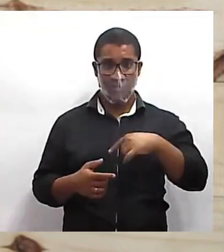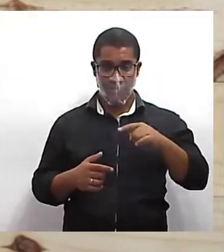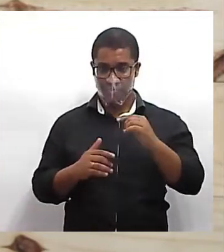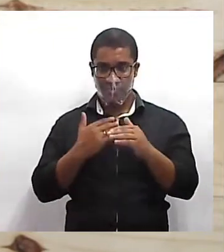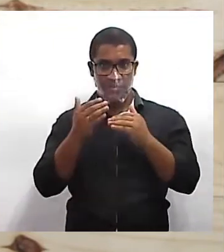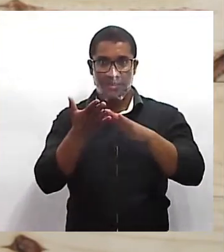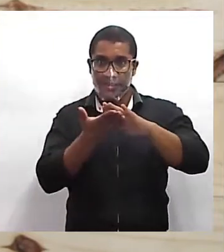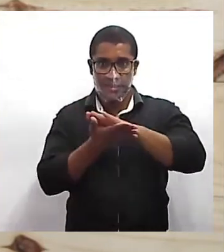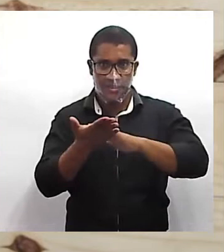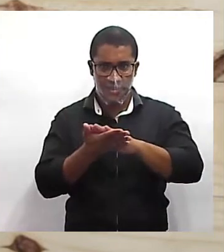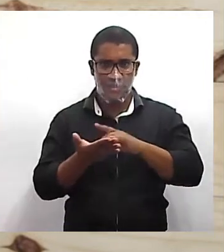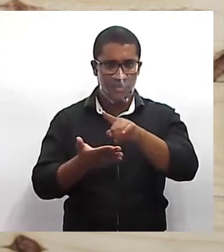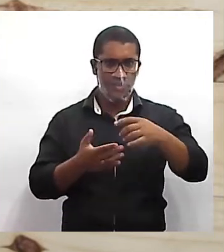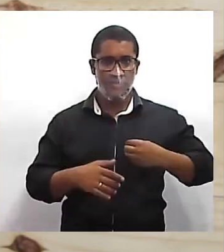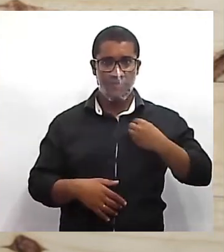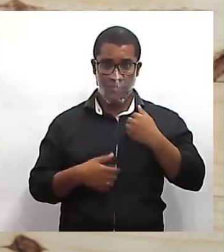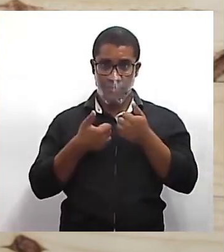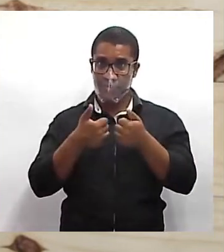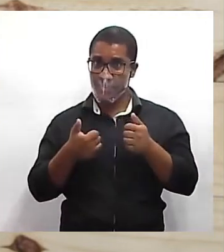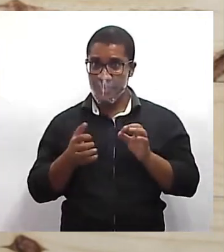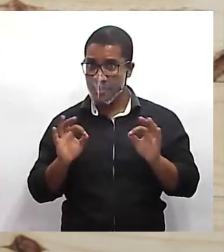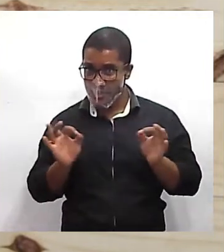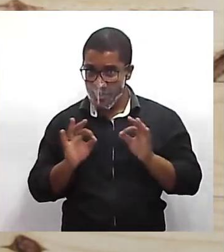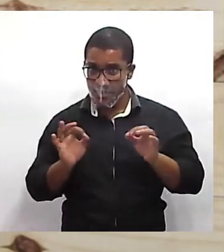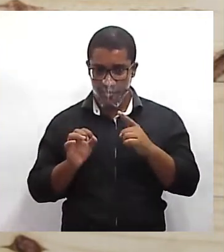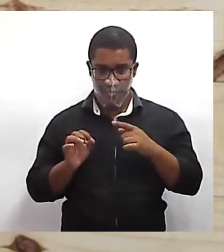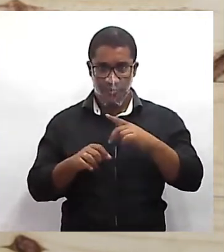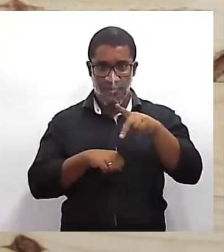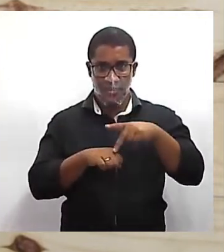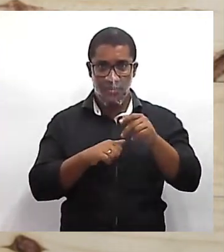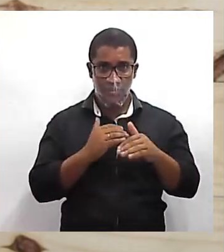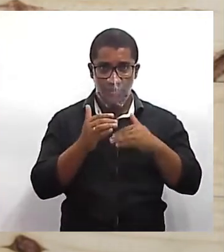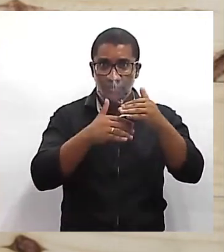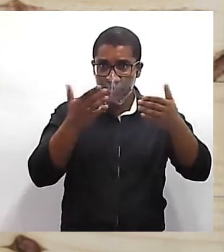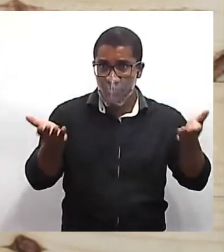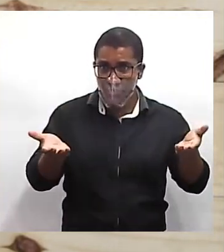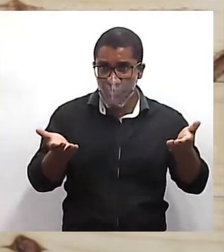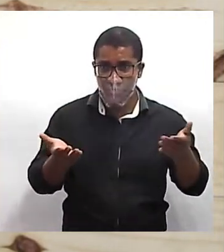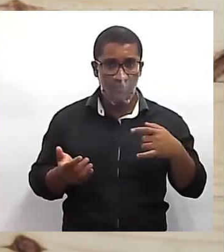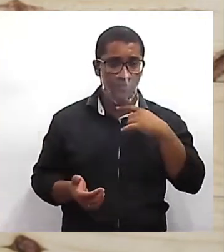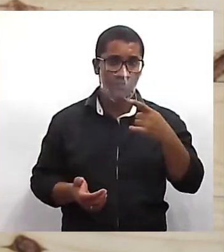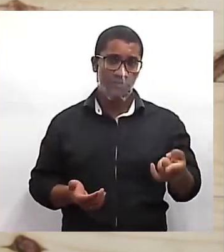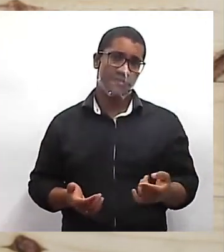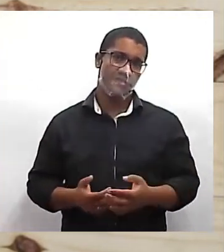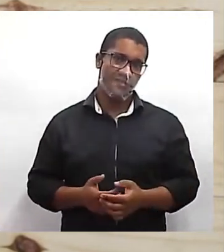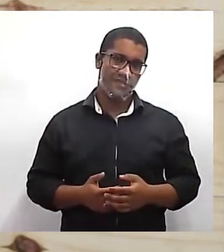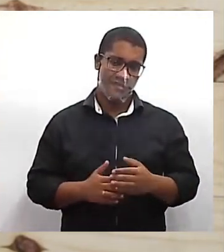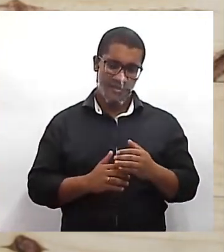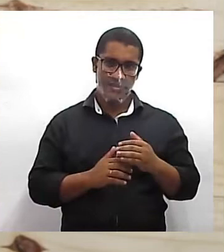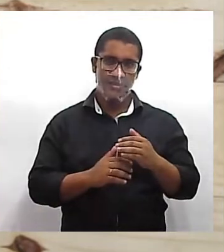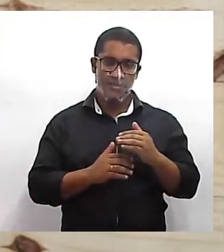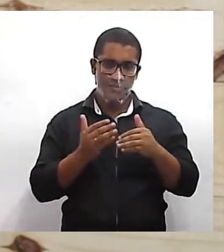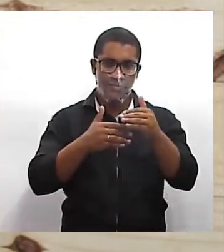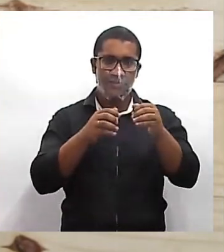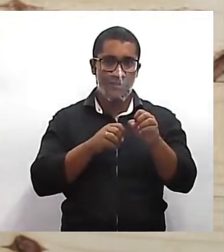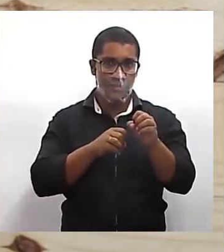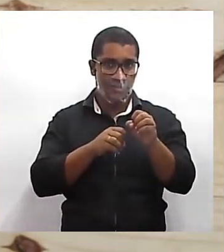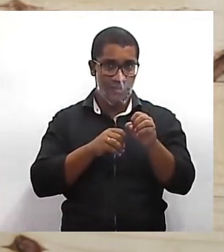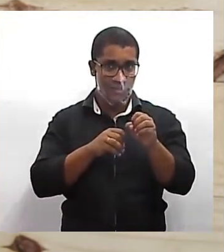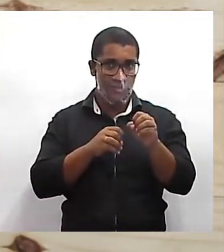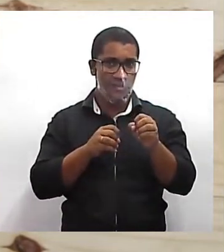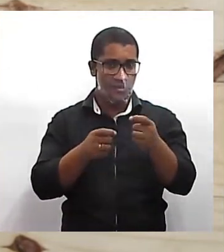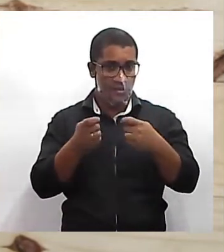digna, não iremos desenvolver o nosso país. É muito importante ter isso em mente. Desenvolvimento econômico passa também pelo